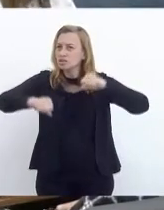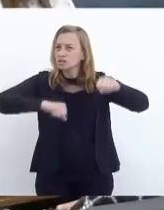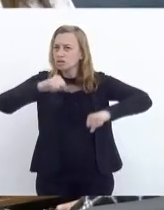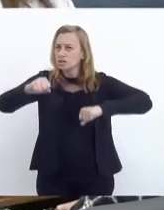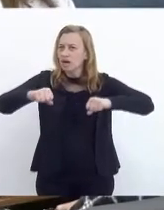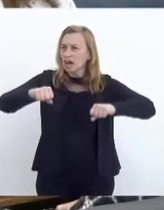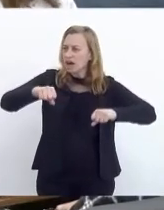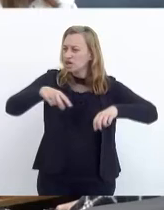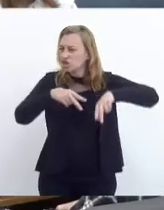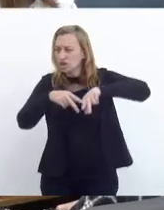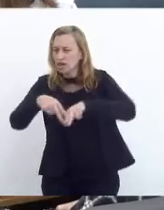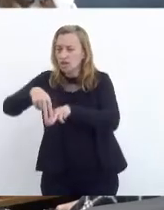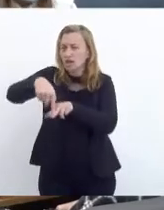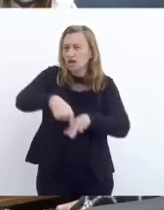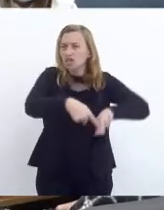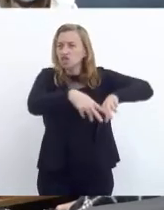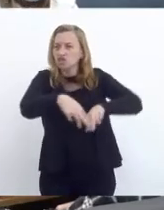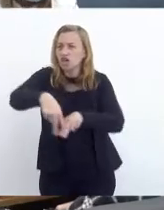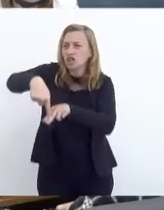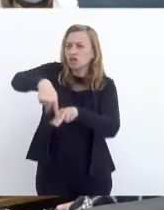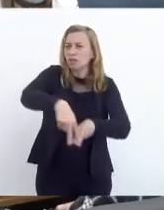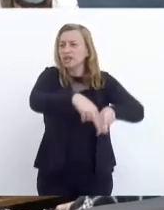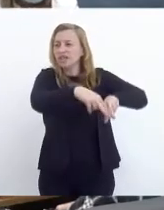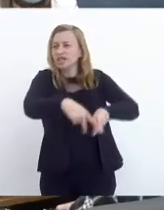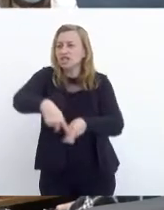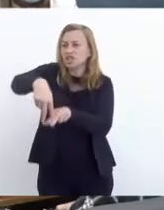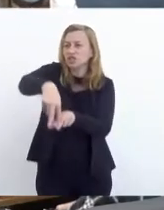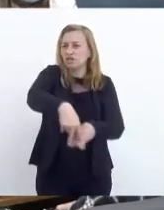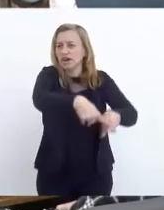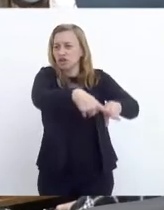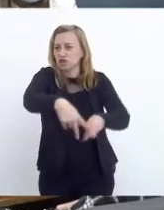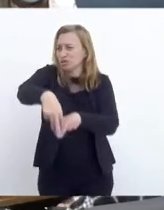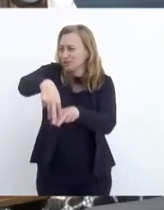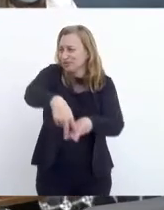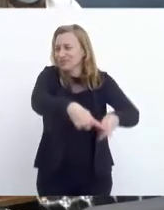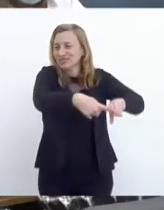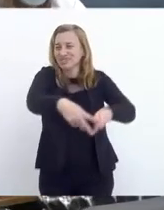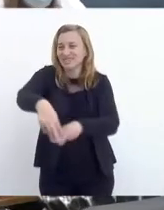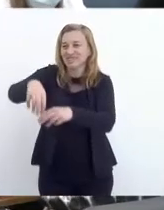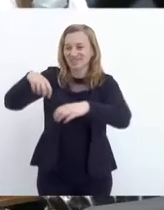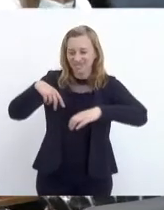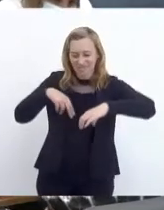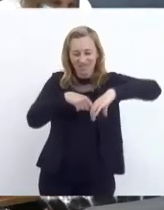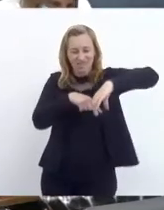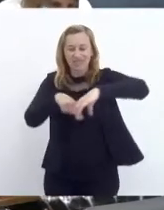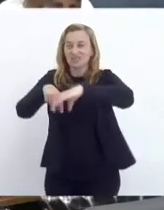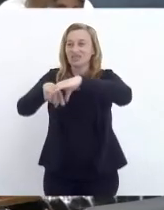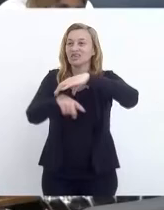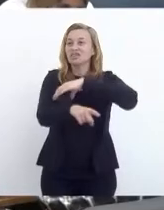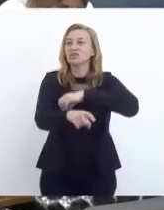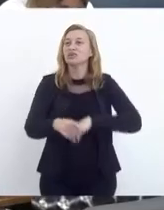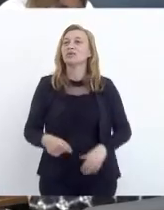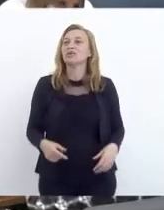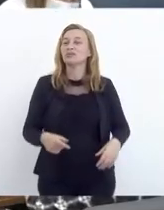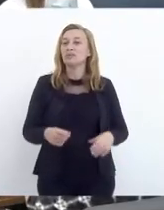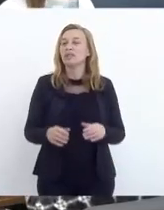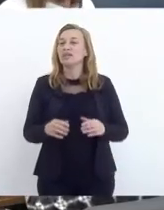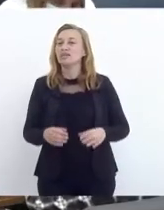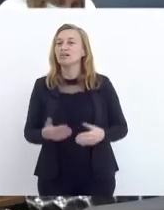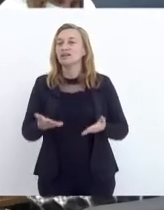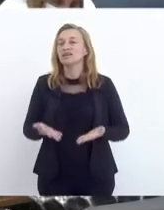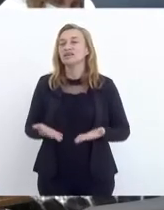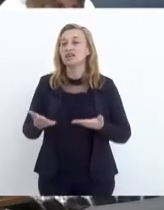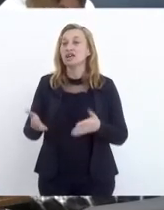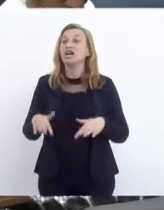skate, né? Cidadão lá põe o pé e manda a brasa, vai correndo para fazer a entrega